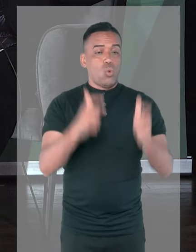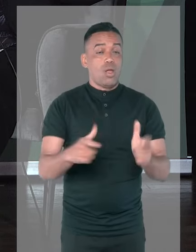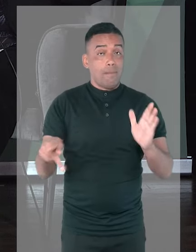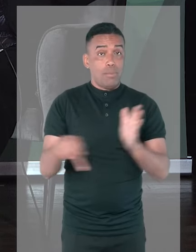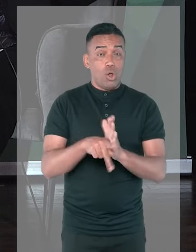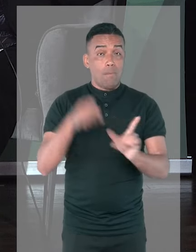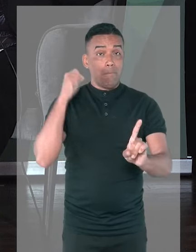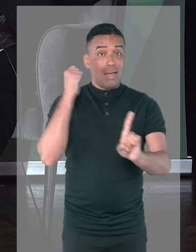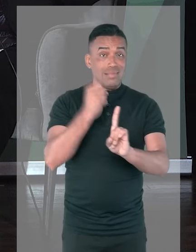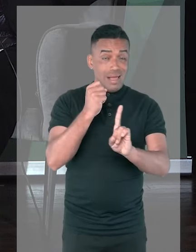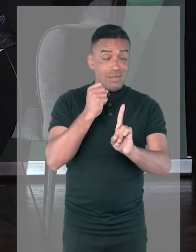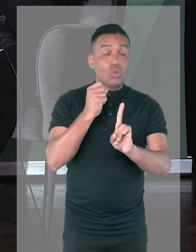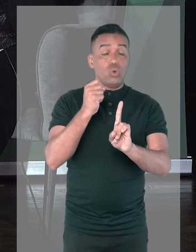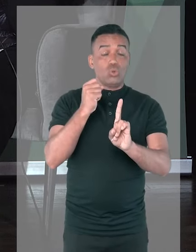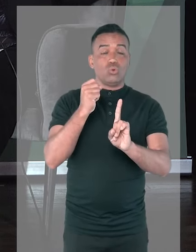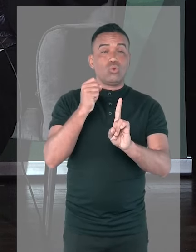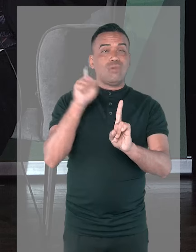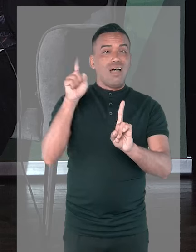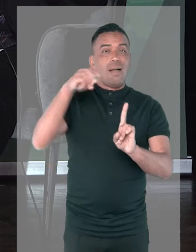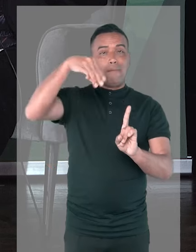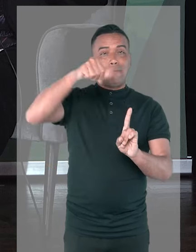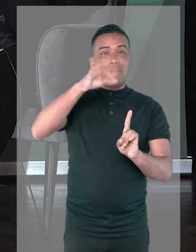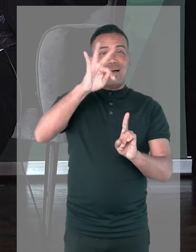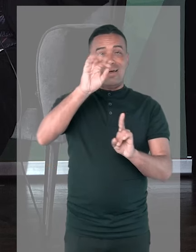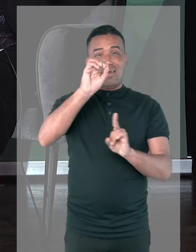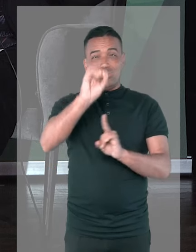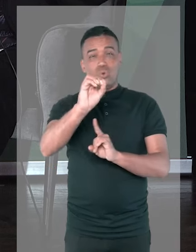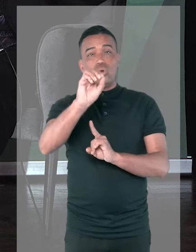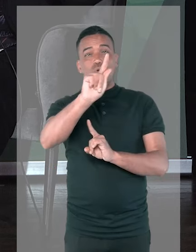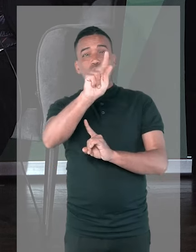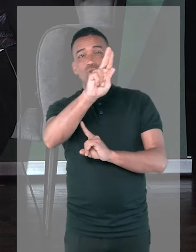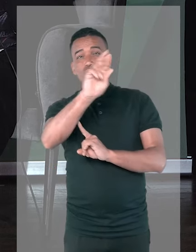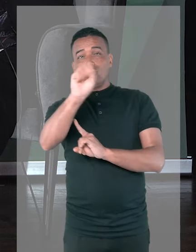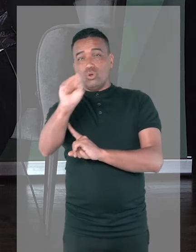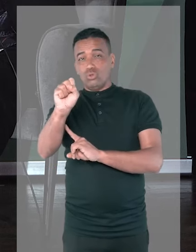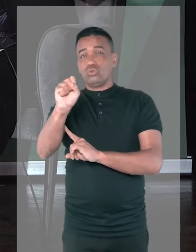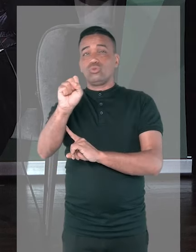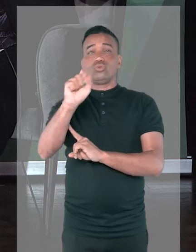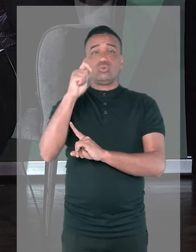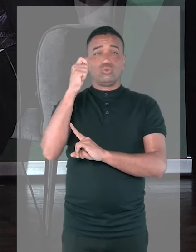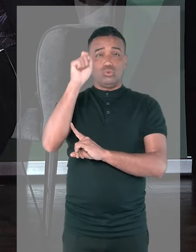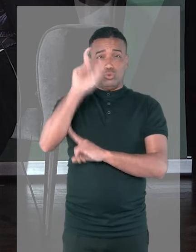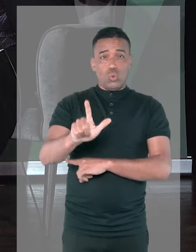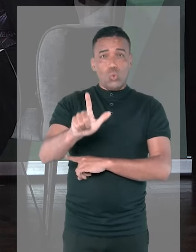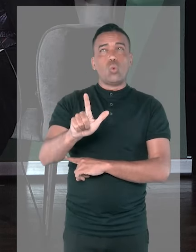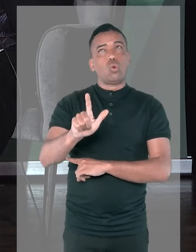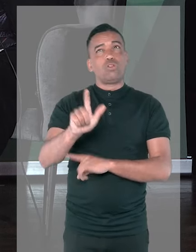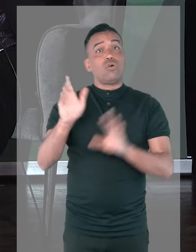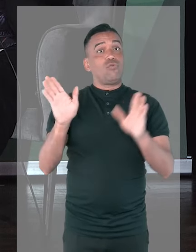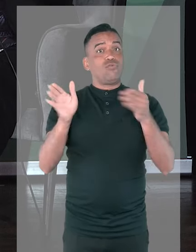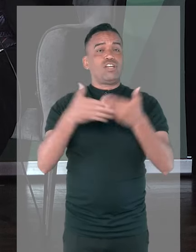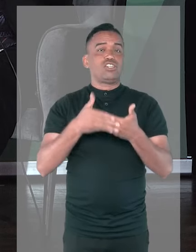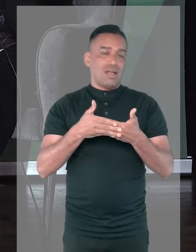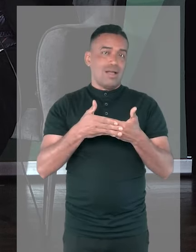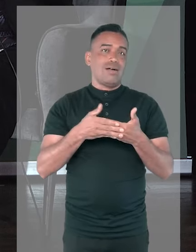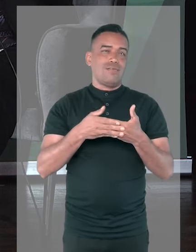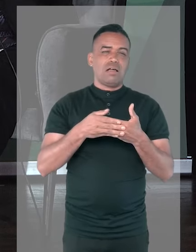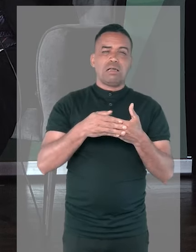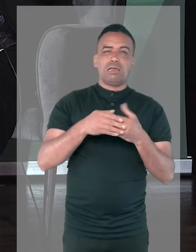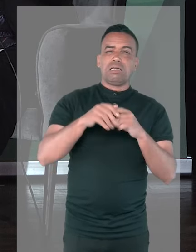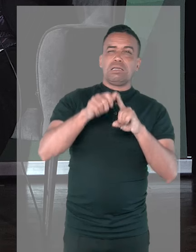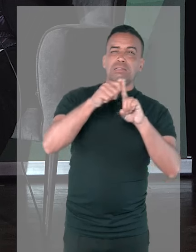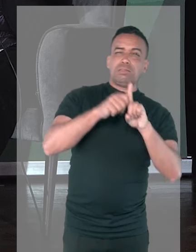no Mato Grosso do Sul que fechava durante 3 ou 6 meses para muçulmanos e depois